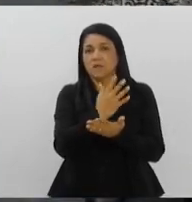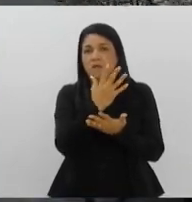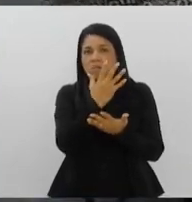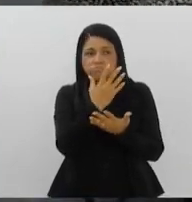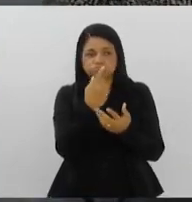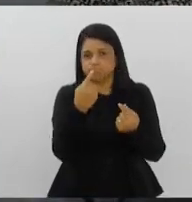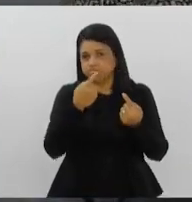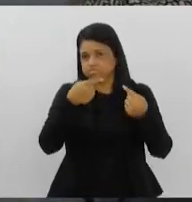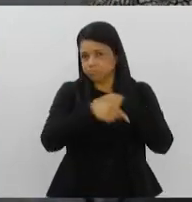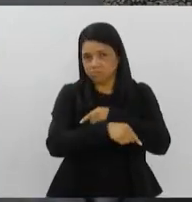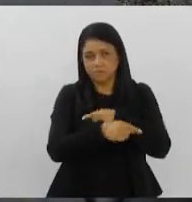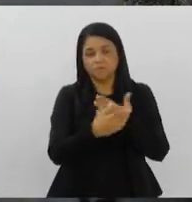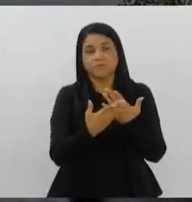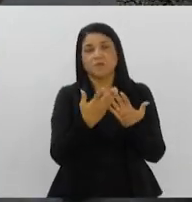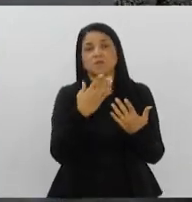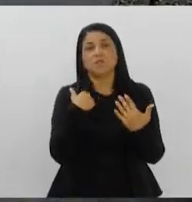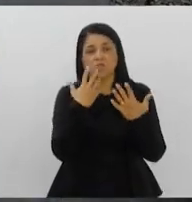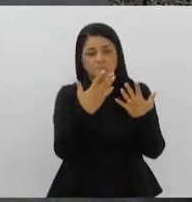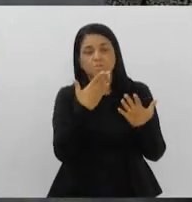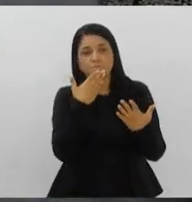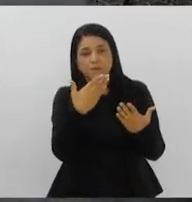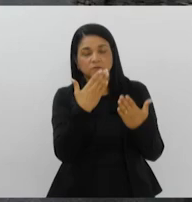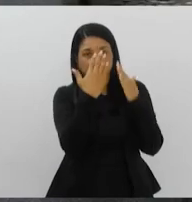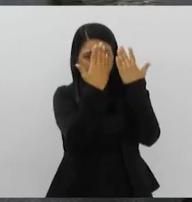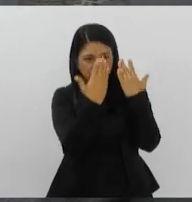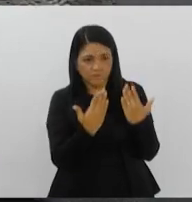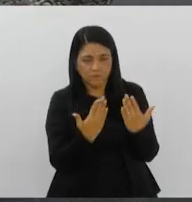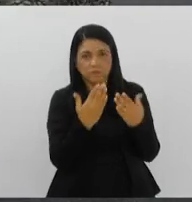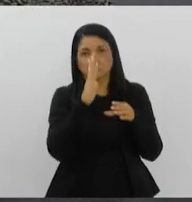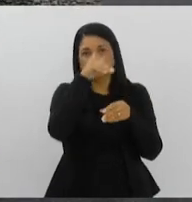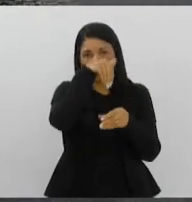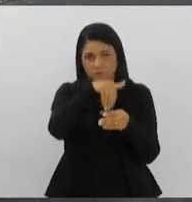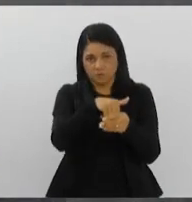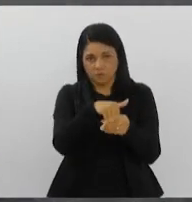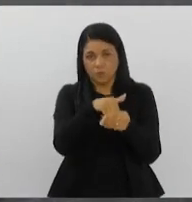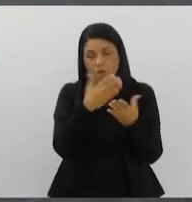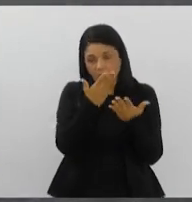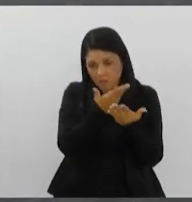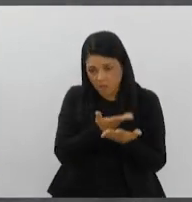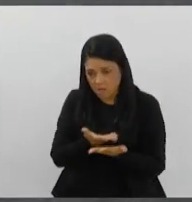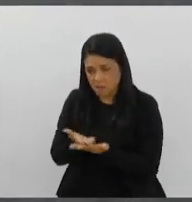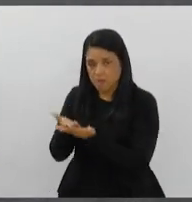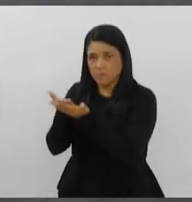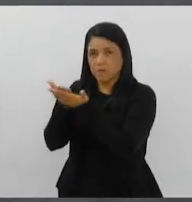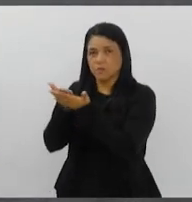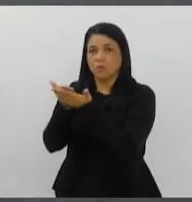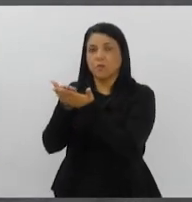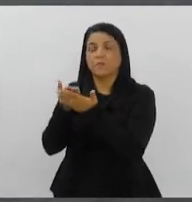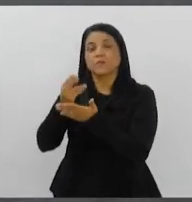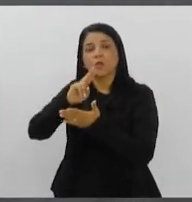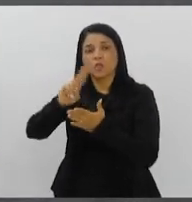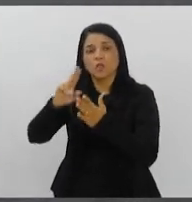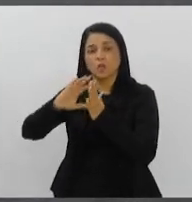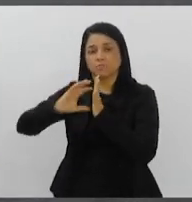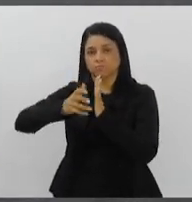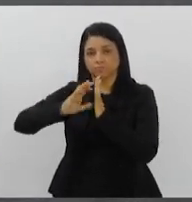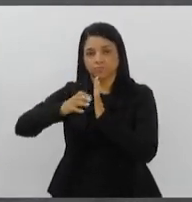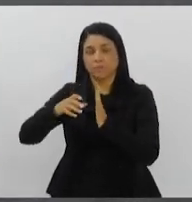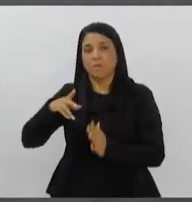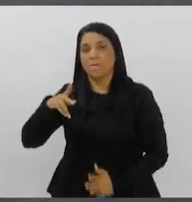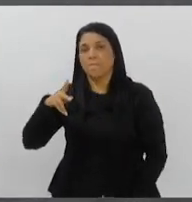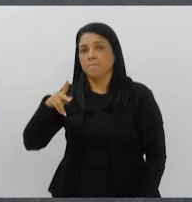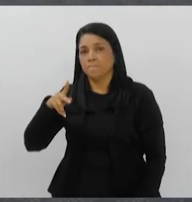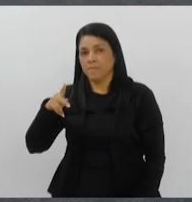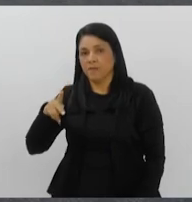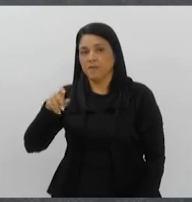Verificação de votação. Encaminhando, em nome da bancada do PSD,